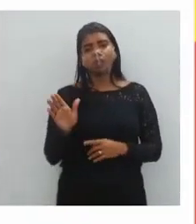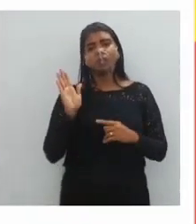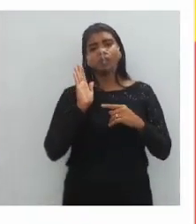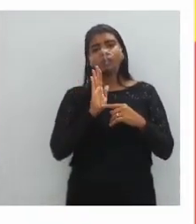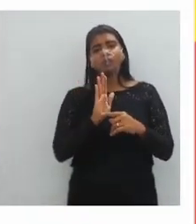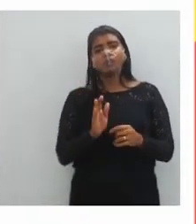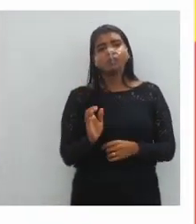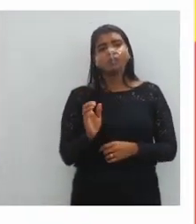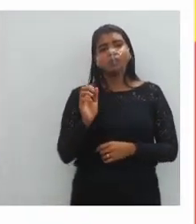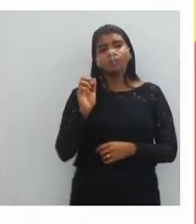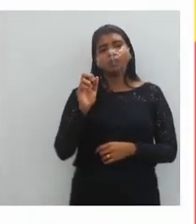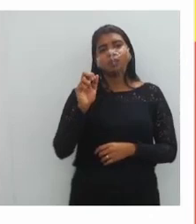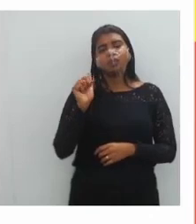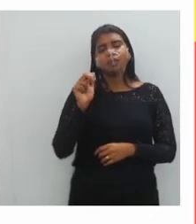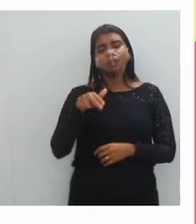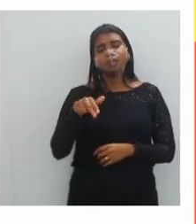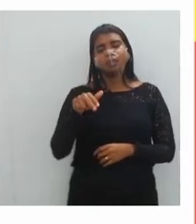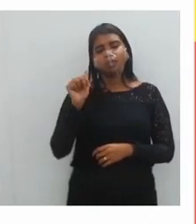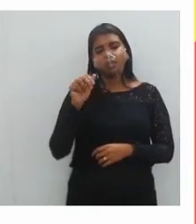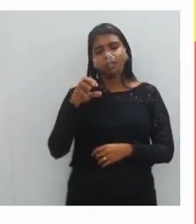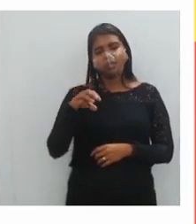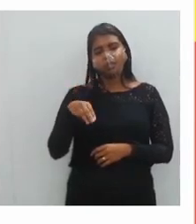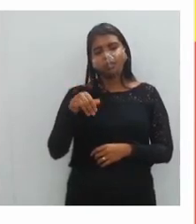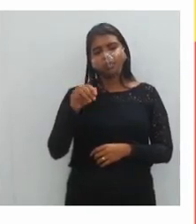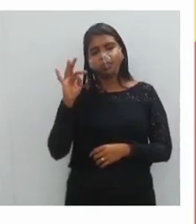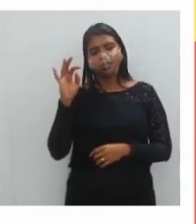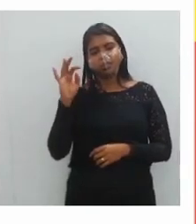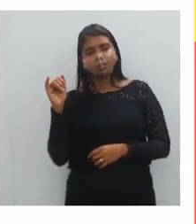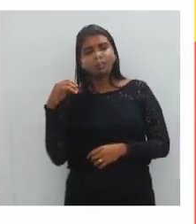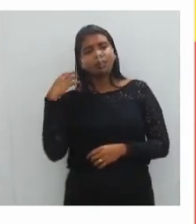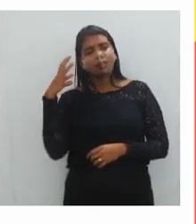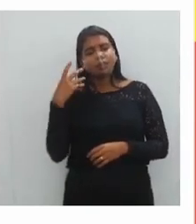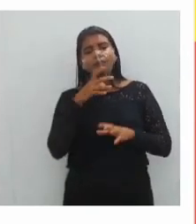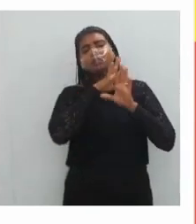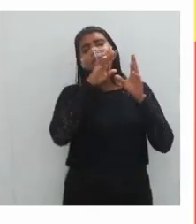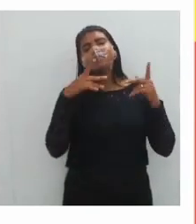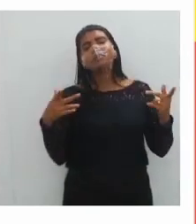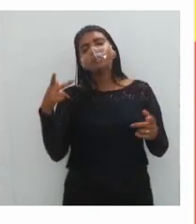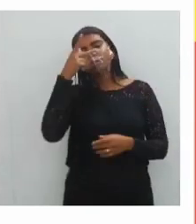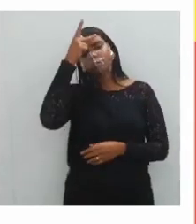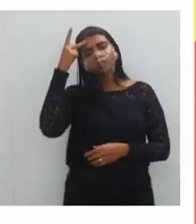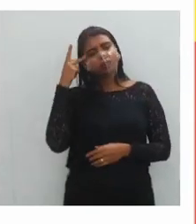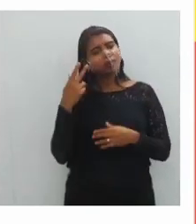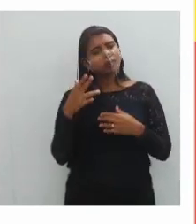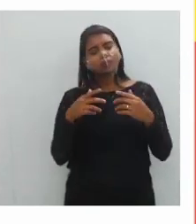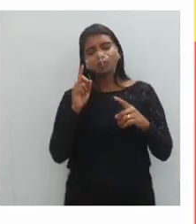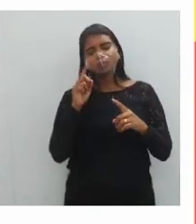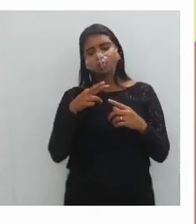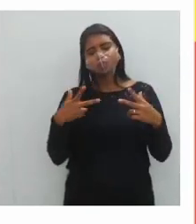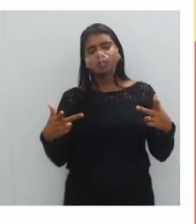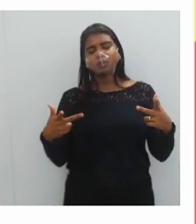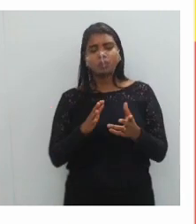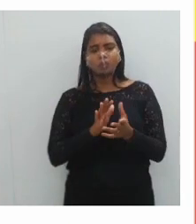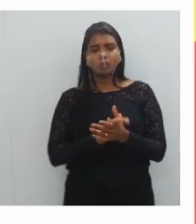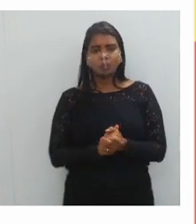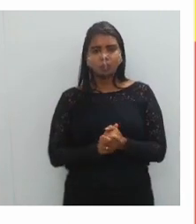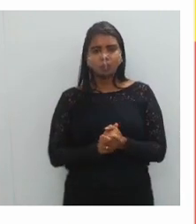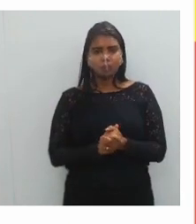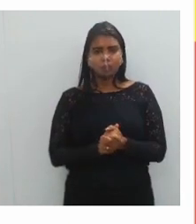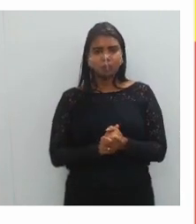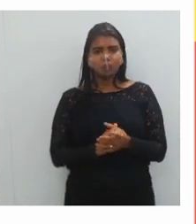de onomatopeias, né? Representação dos sons produzidos por animais, pessoas ou por objetos, né? E isso tudo